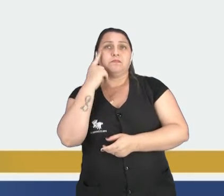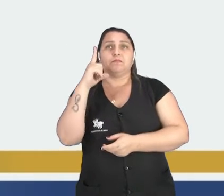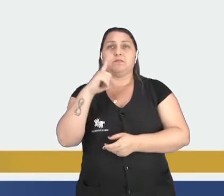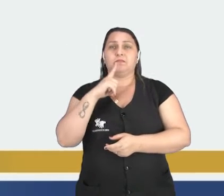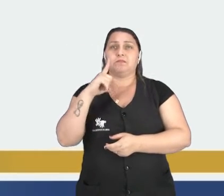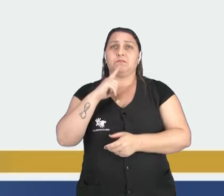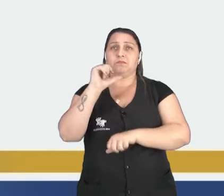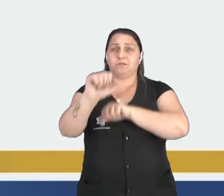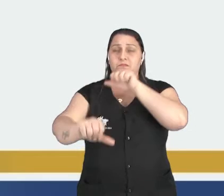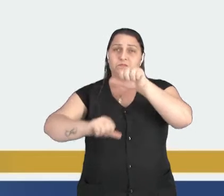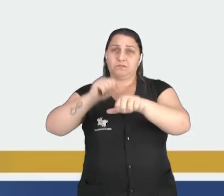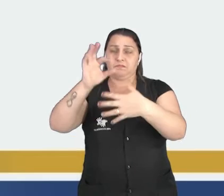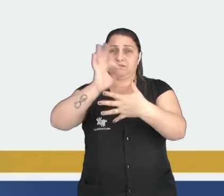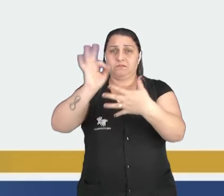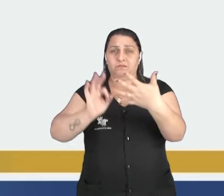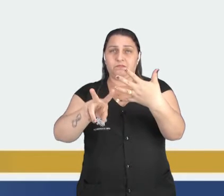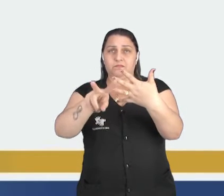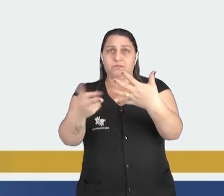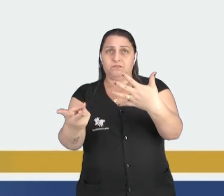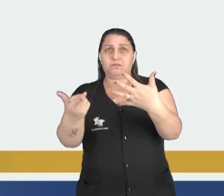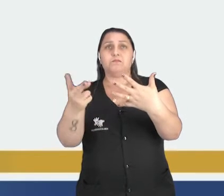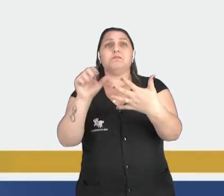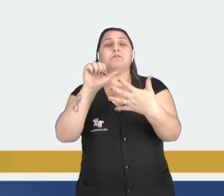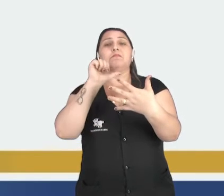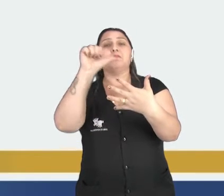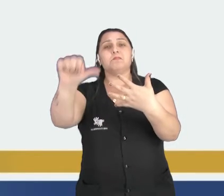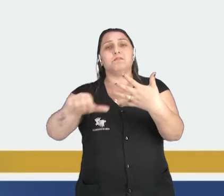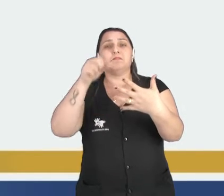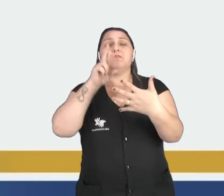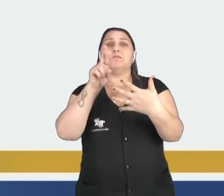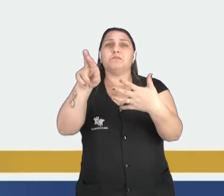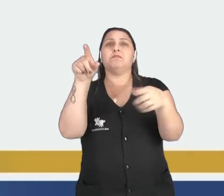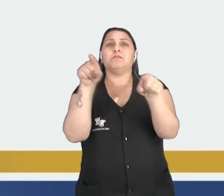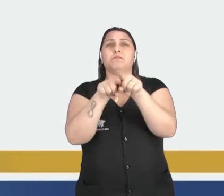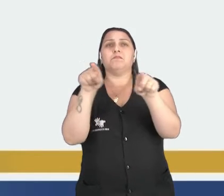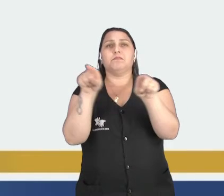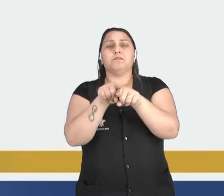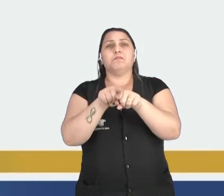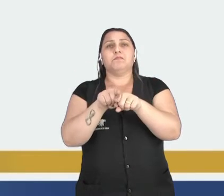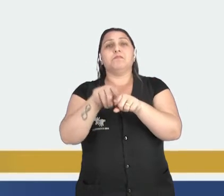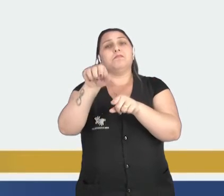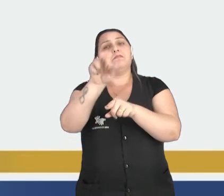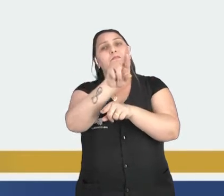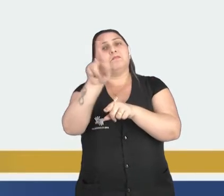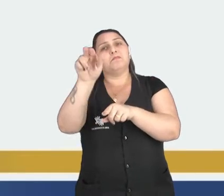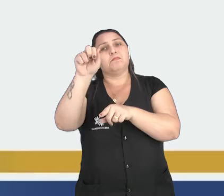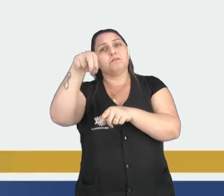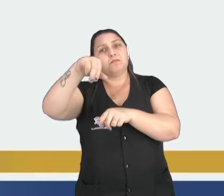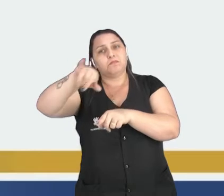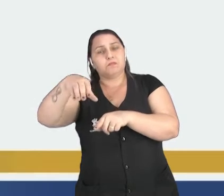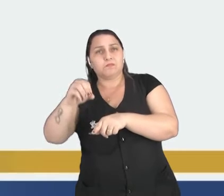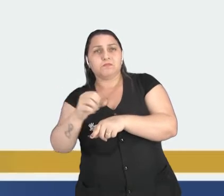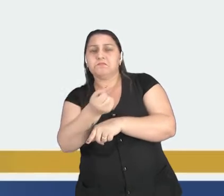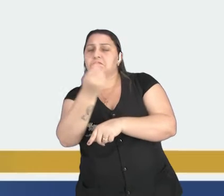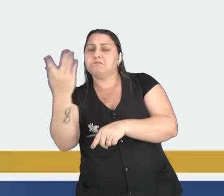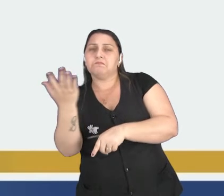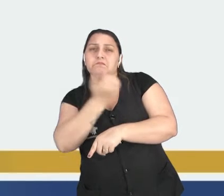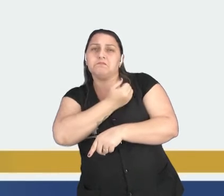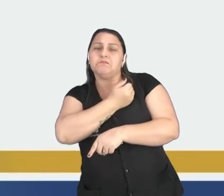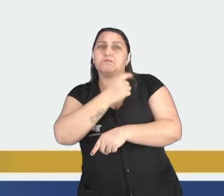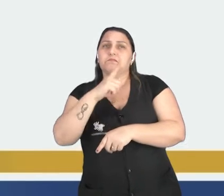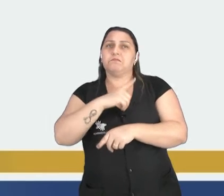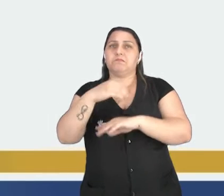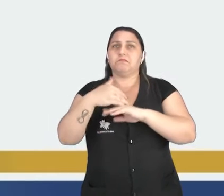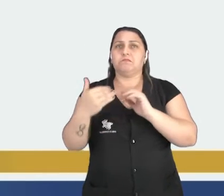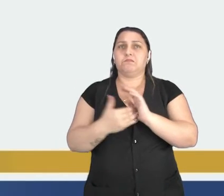tenho, ao mudar a ordem dos elementos, eu mudo a resposta. Então, com certeza, é arranjo. Quantos números nós temos aqui ao